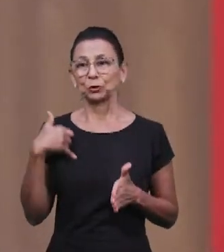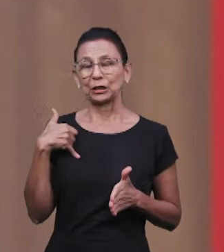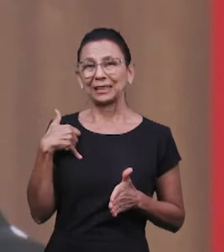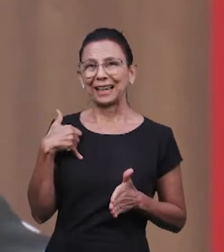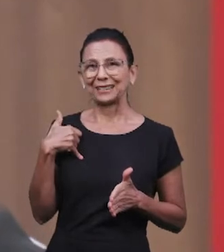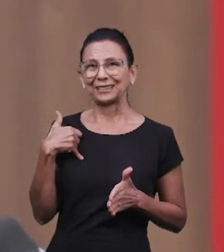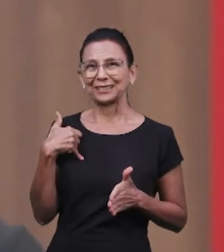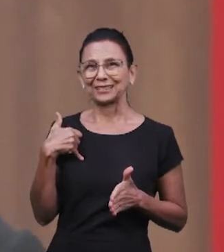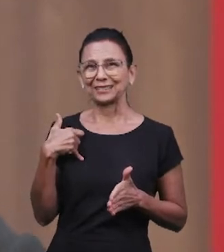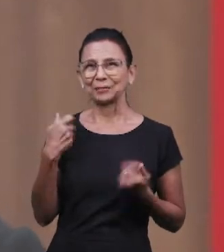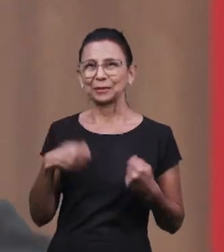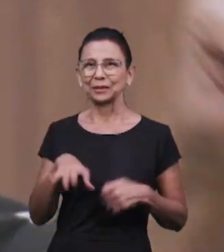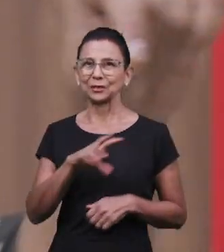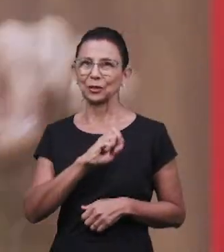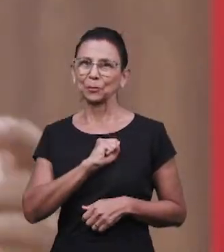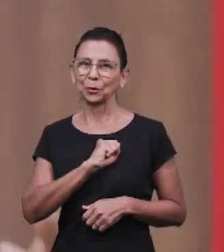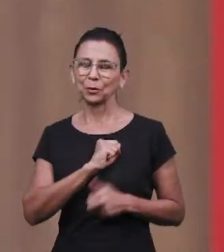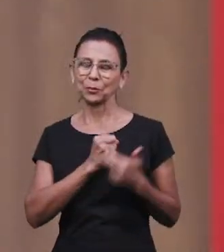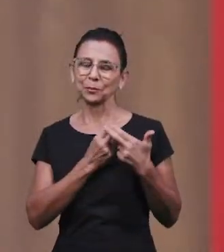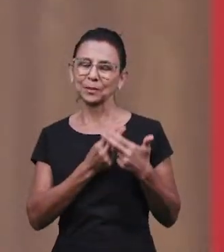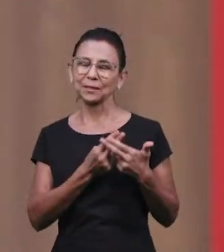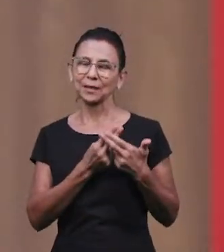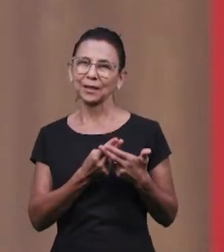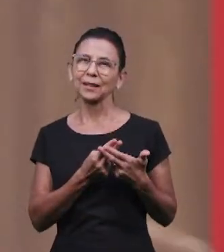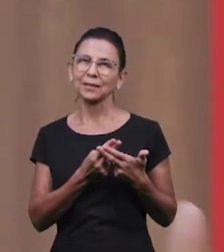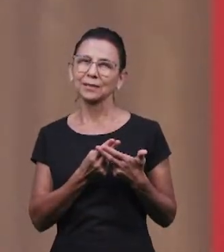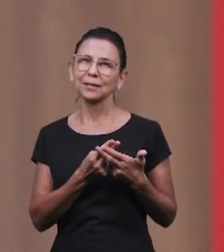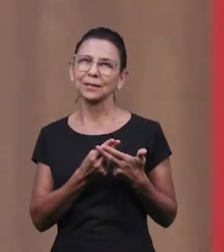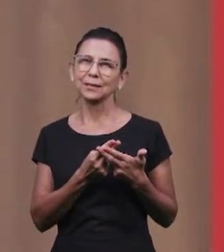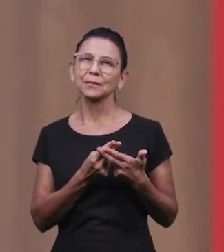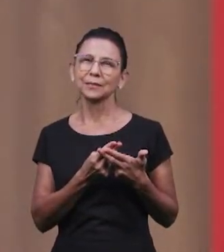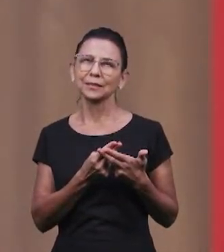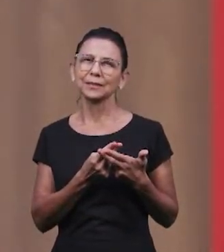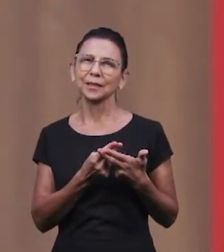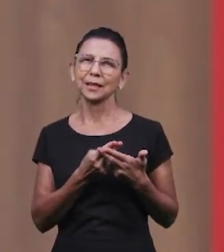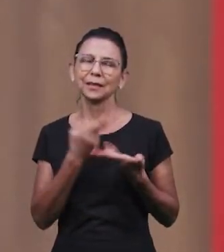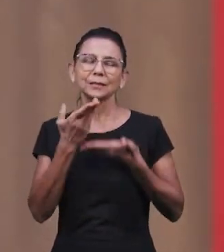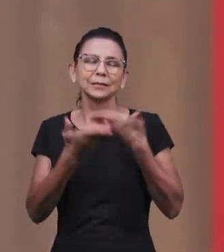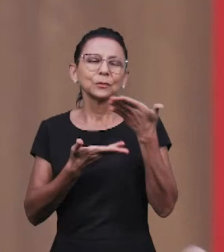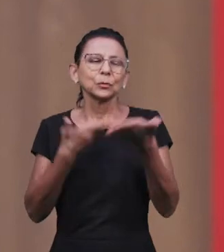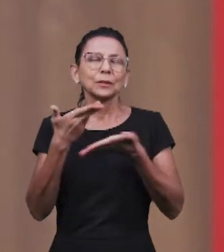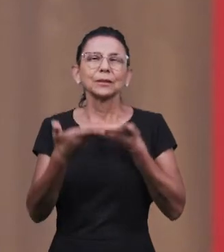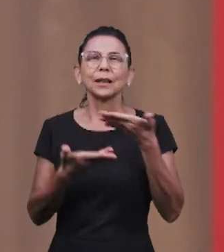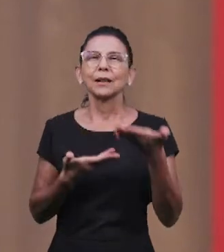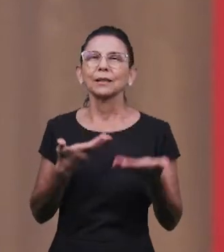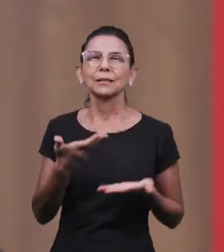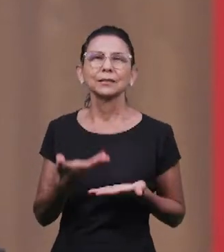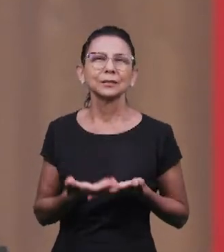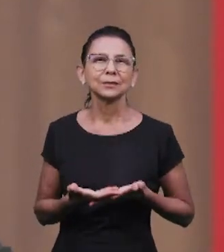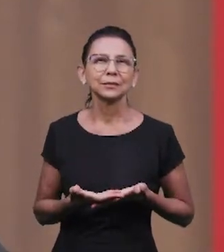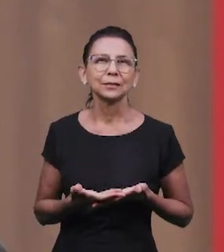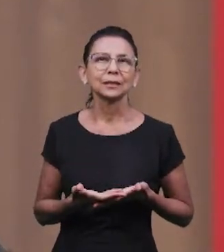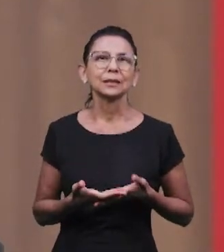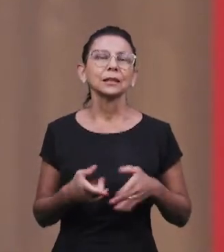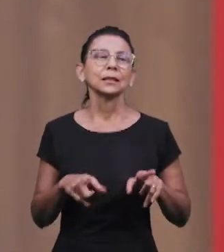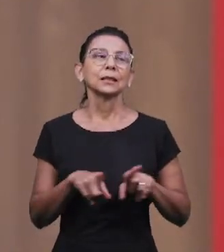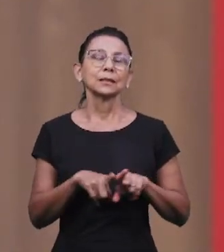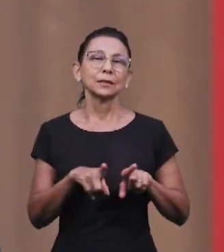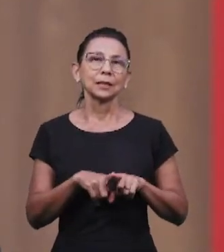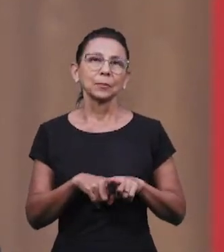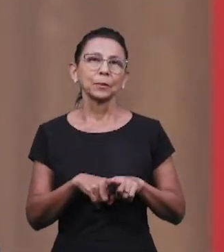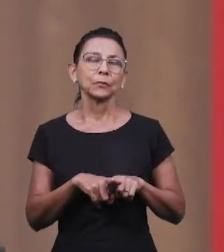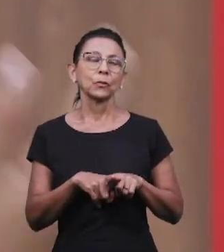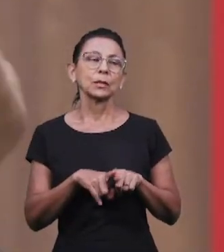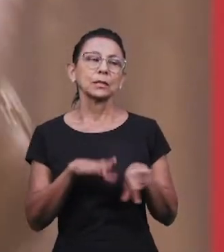filhos sempre precisam de limite. Precisa do amor, precisa da paciência, precisa dessa entrega, o tempo com o filho. Até para